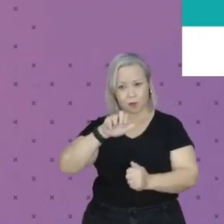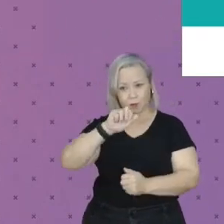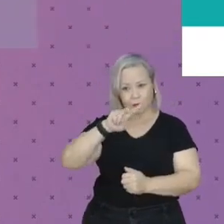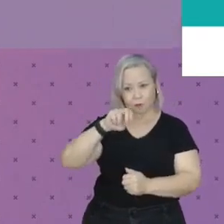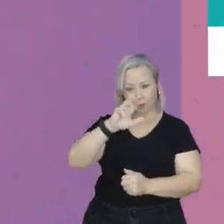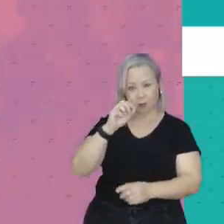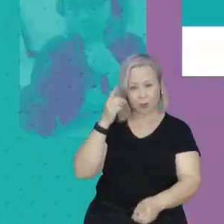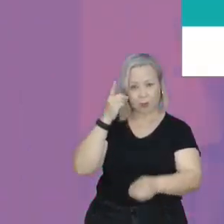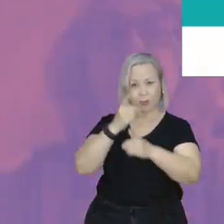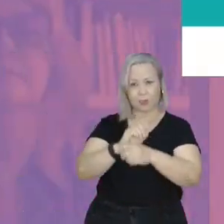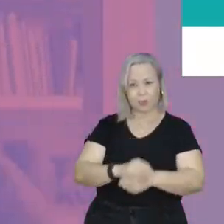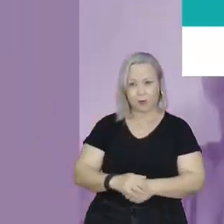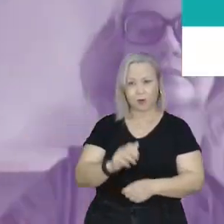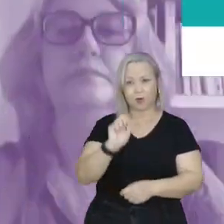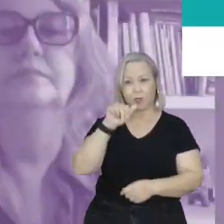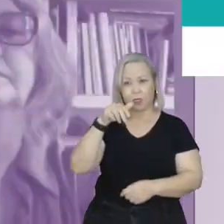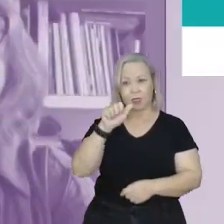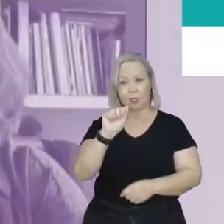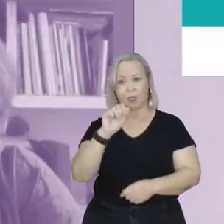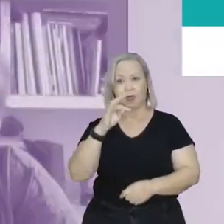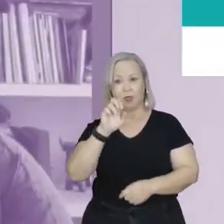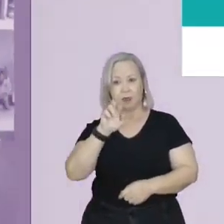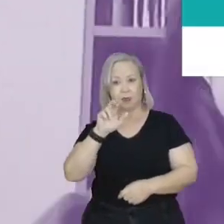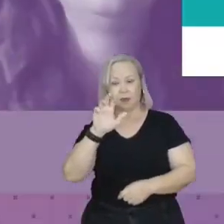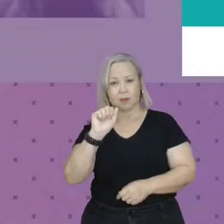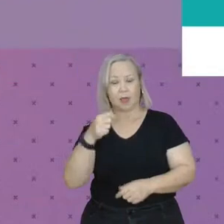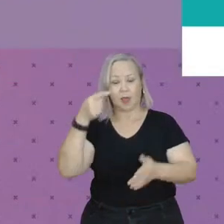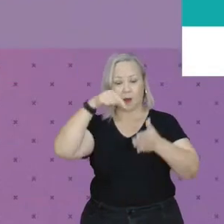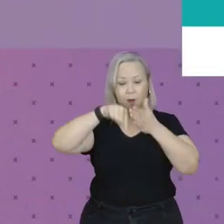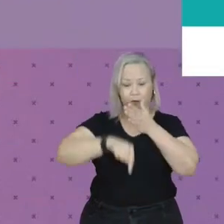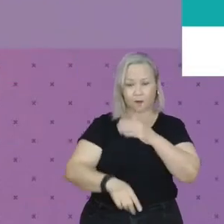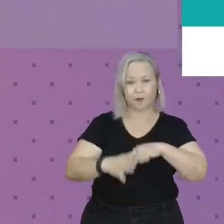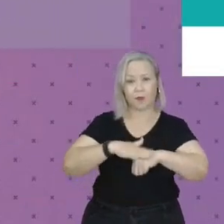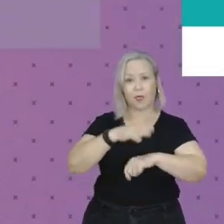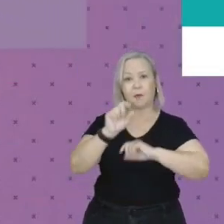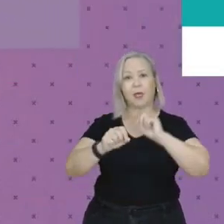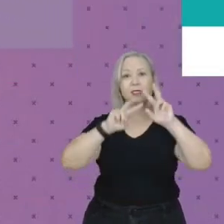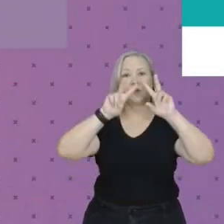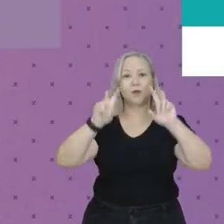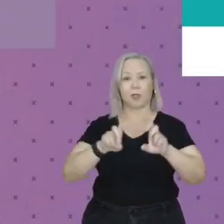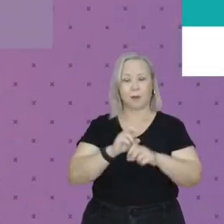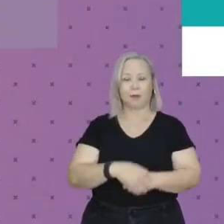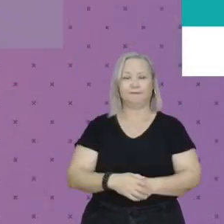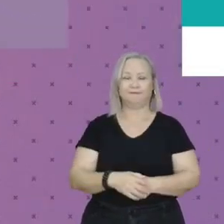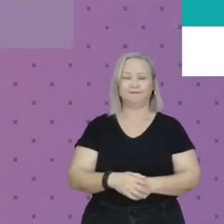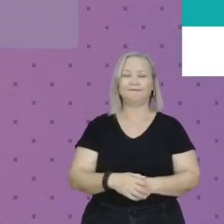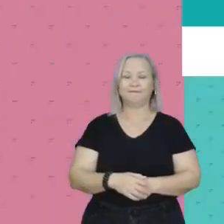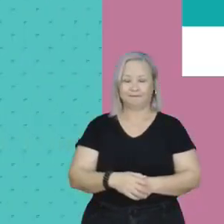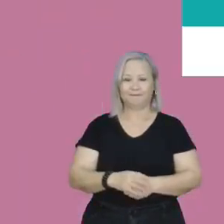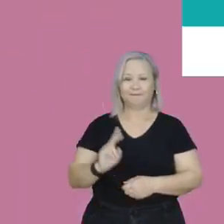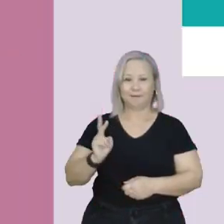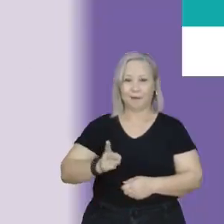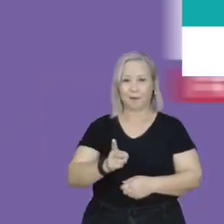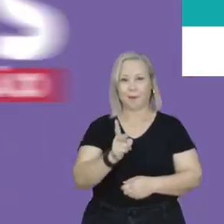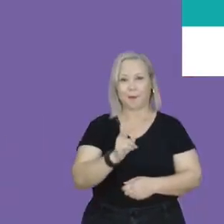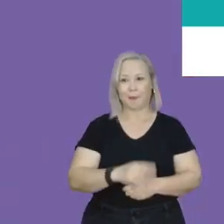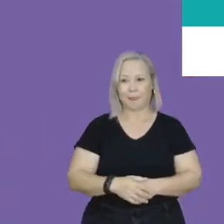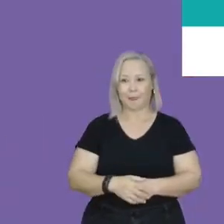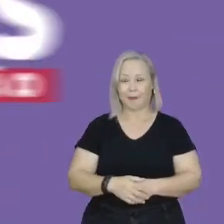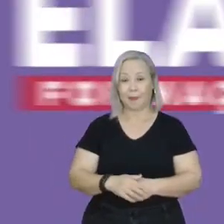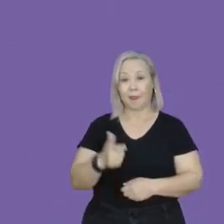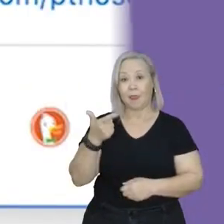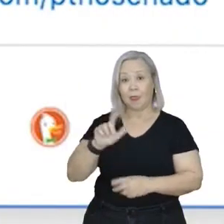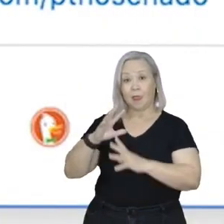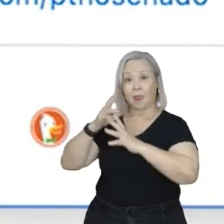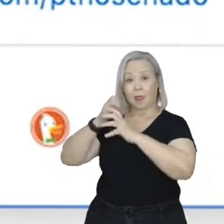com a mediadora Ana Terra Viana para aprofundar ainda mais o tema. Não perca! Reveja